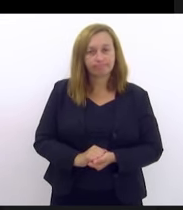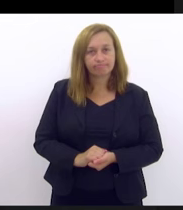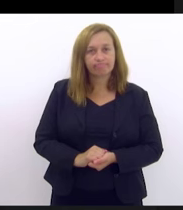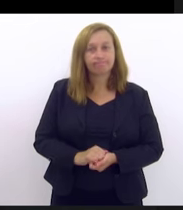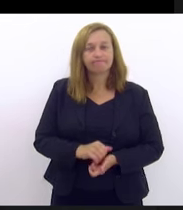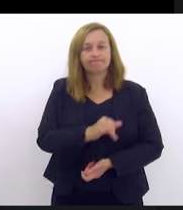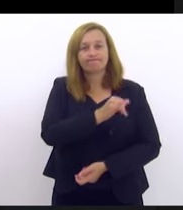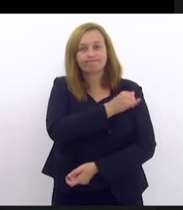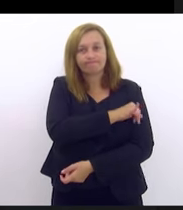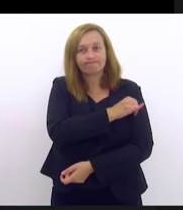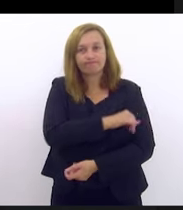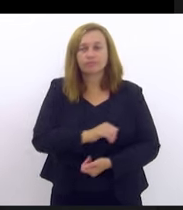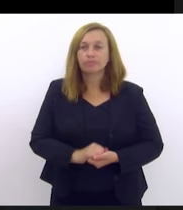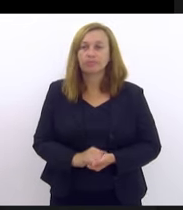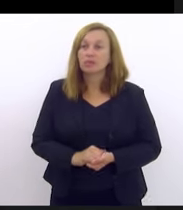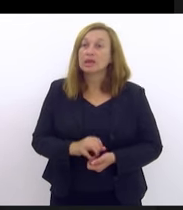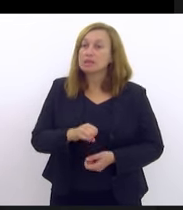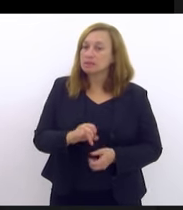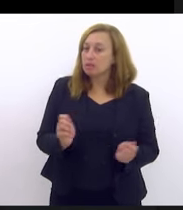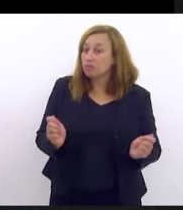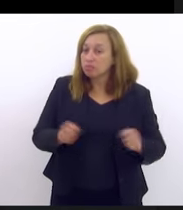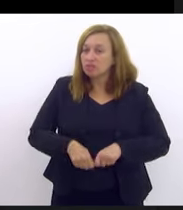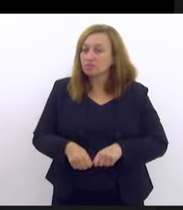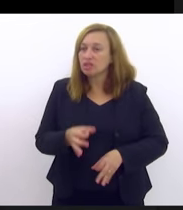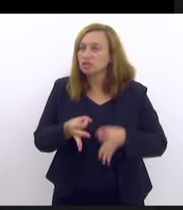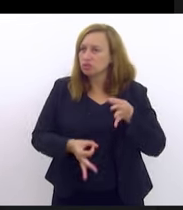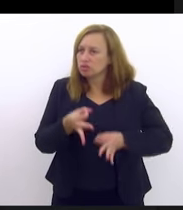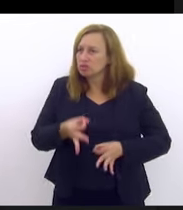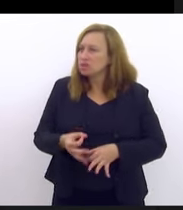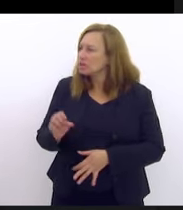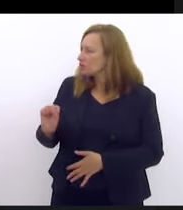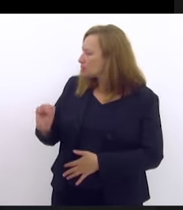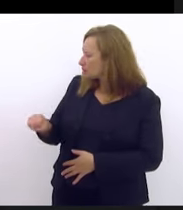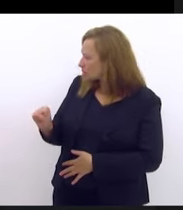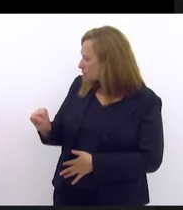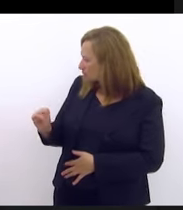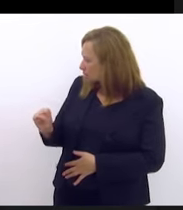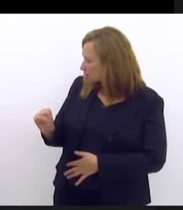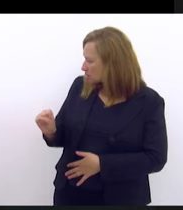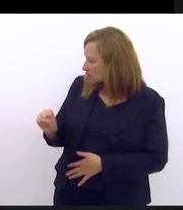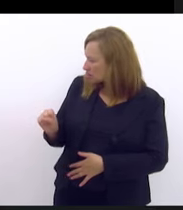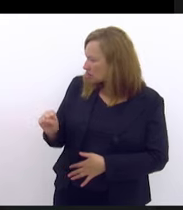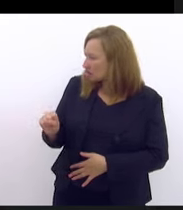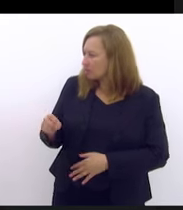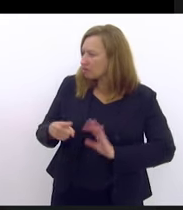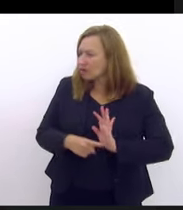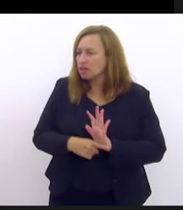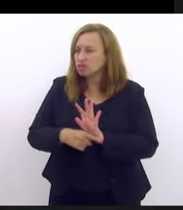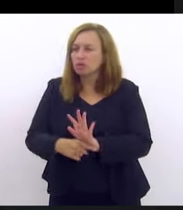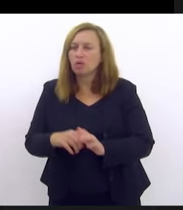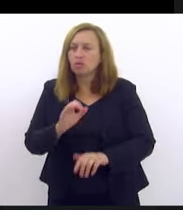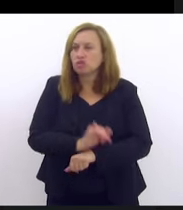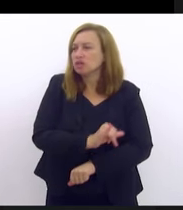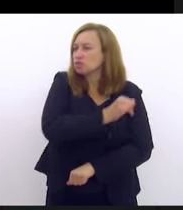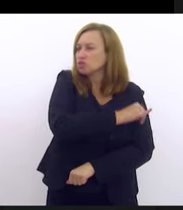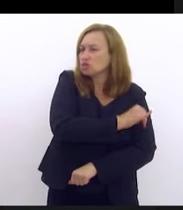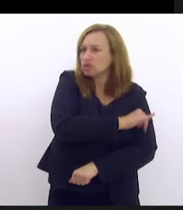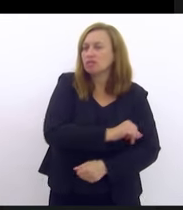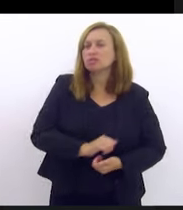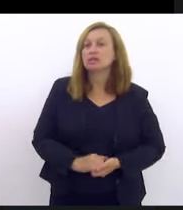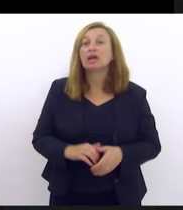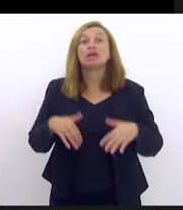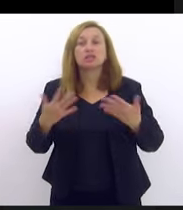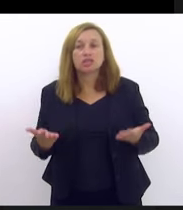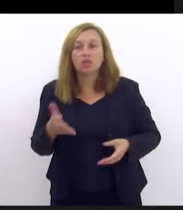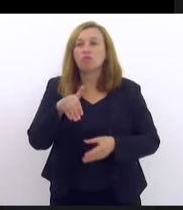Janeiro. Se há essa possibilidade jurídica, claro, isso vai engrandecer o Estado do Rio de Janeiro. Então,